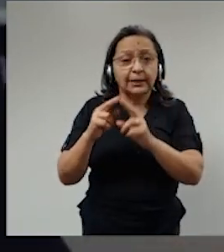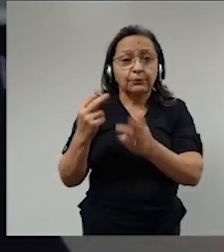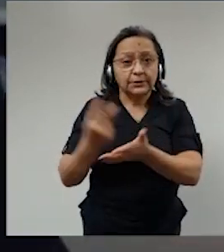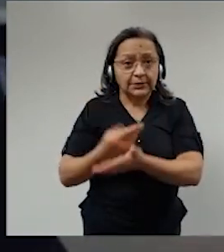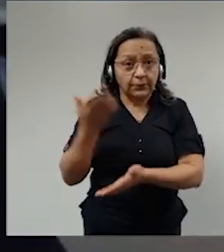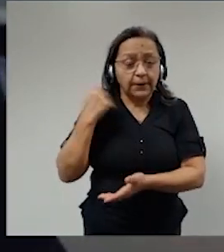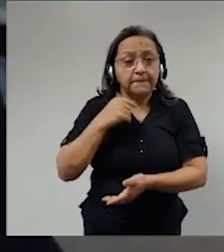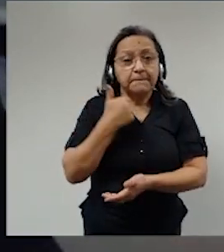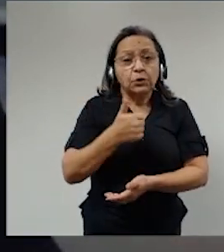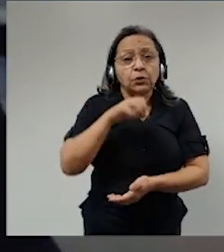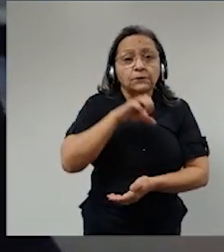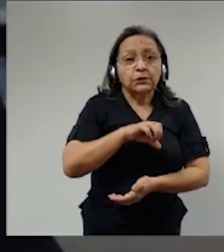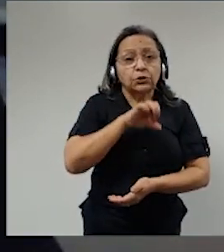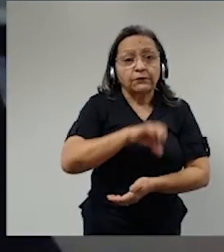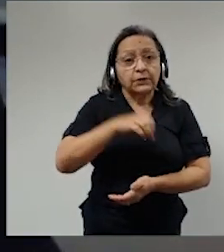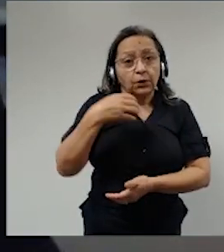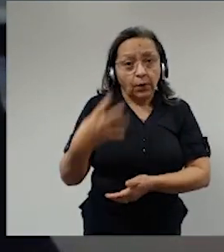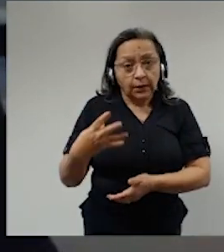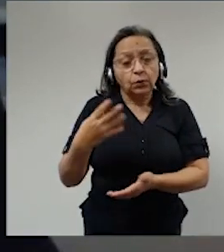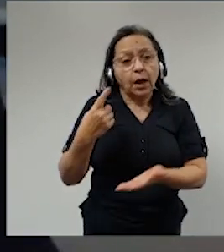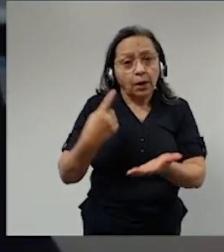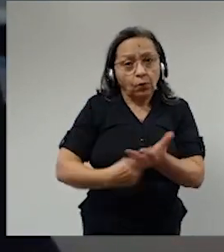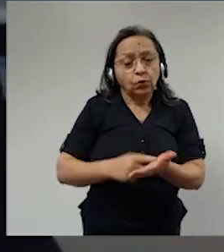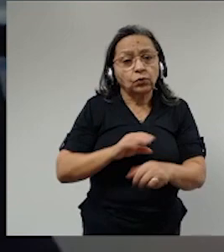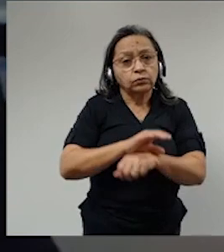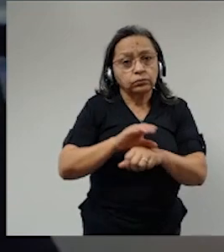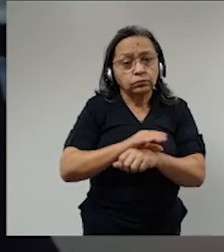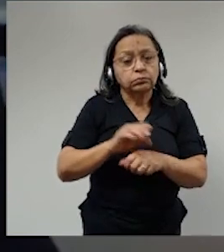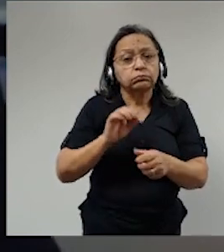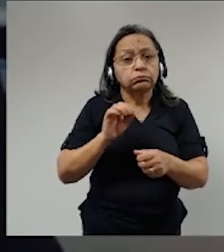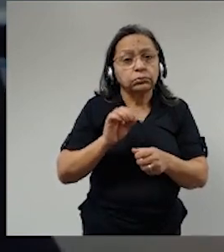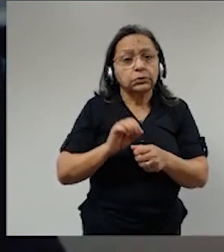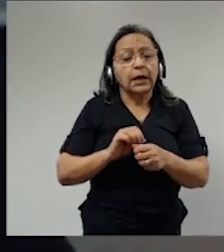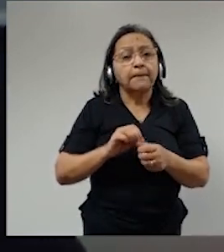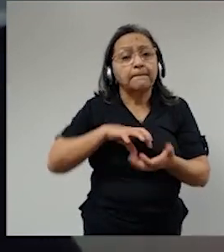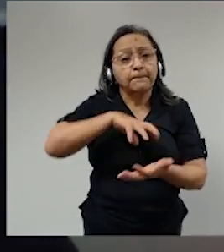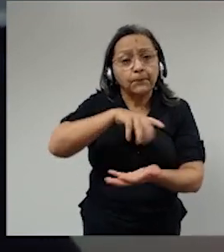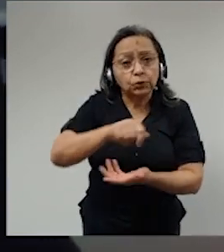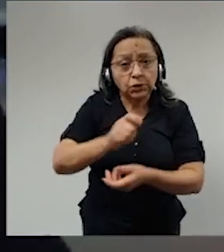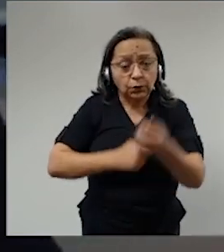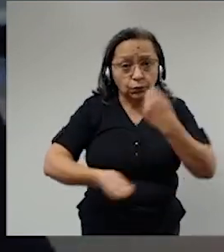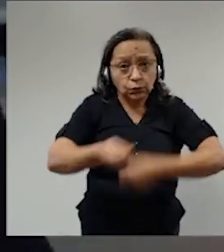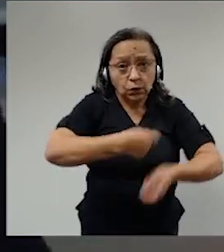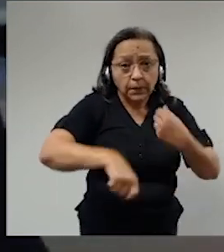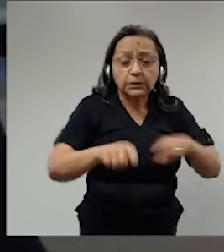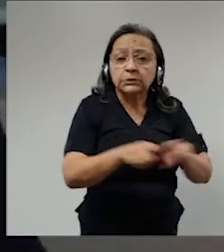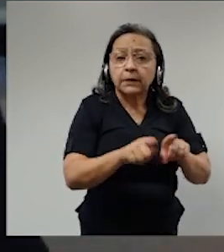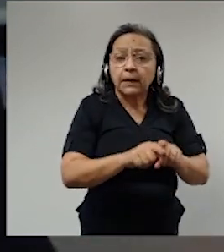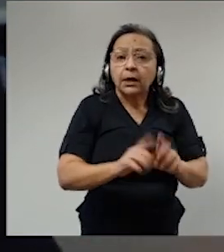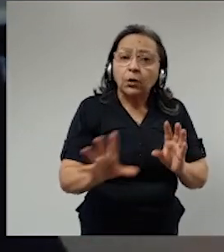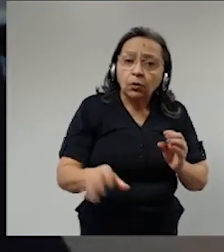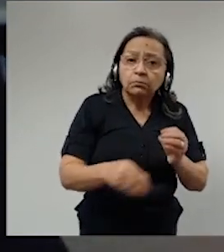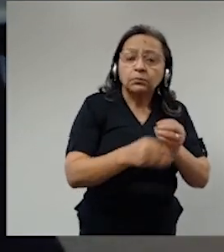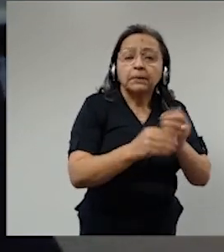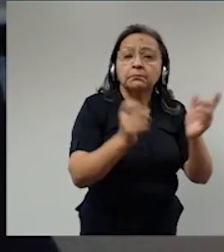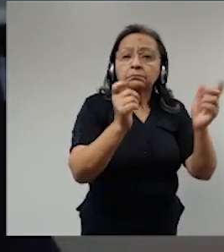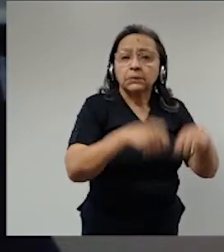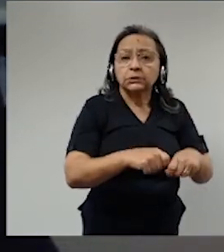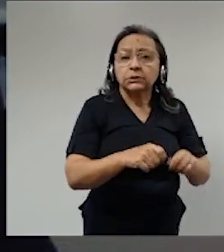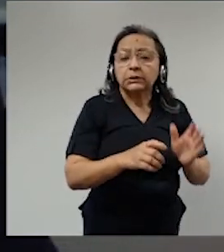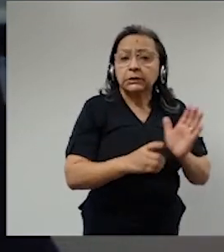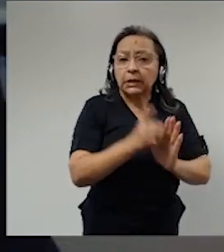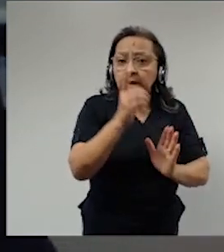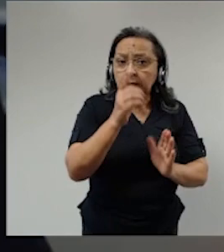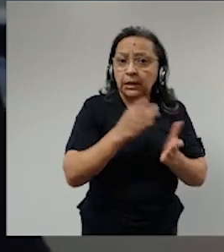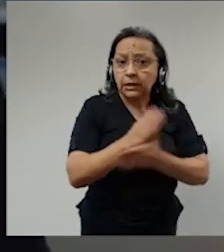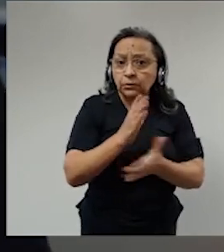Em 1994, o Acordo Constitutivo da Organização Mundial do Comércio também reiterou a possibilidade de decretação